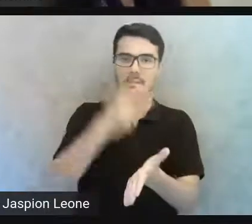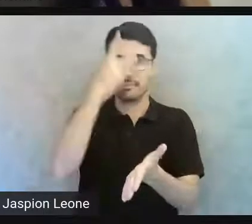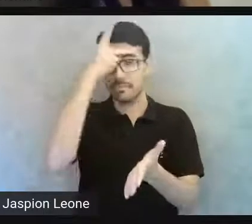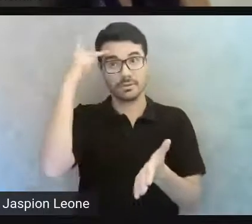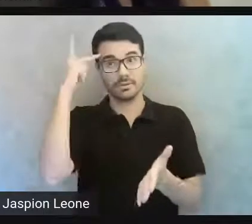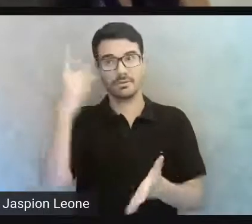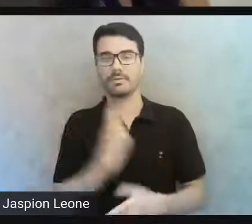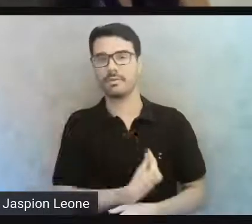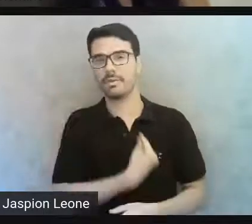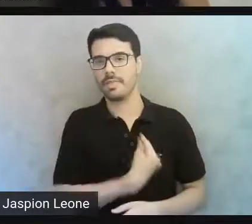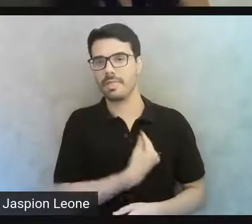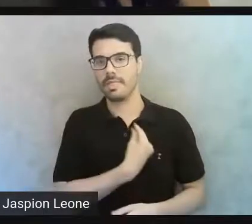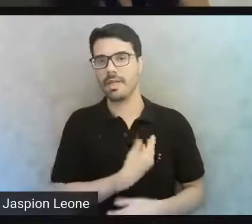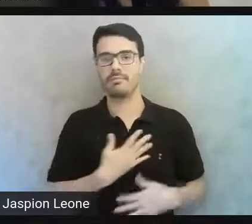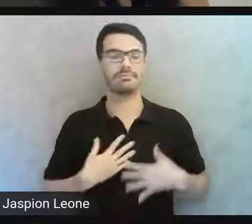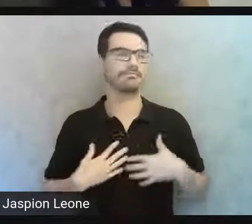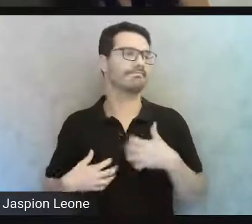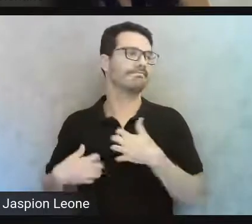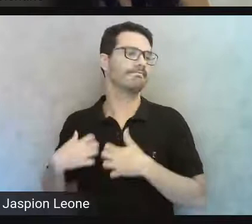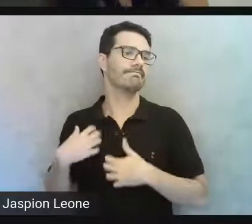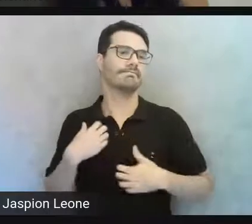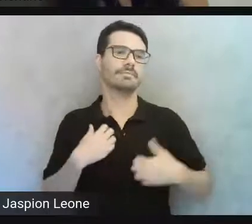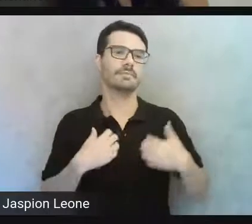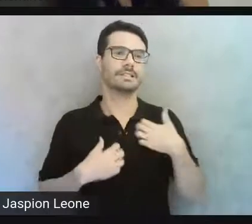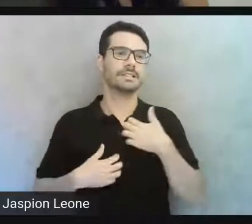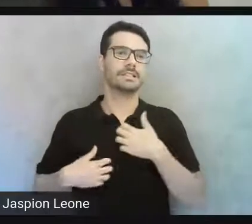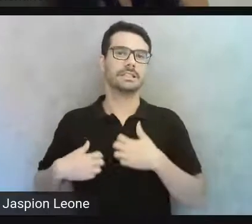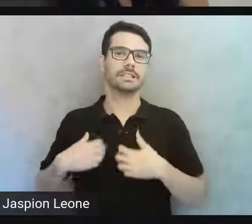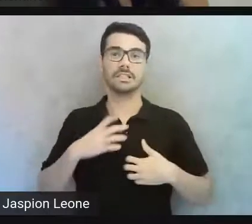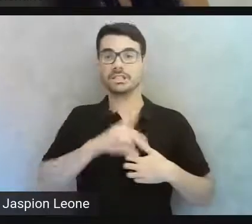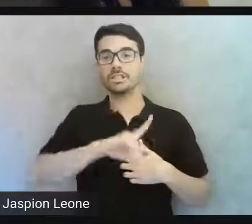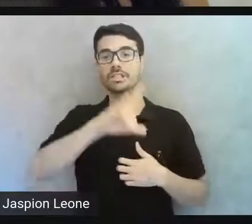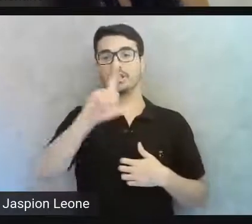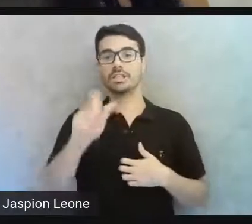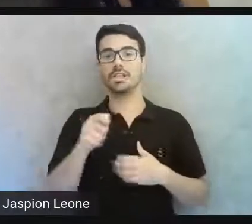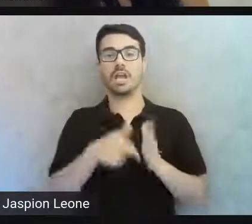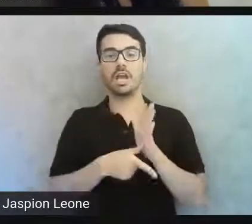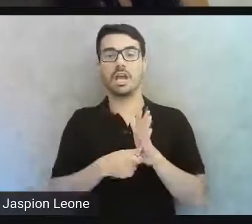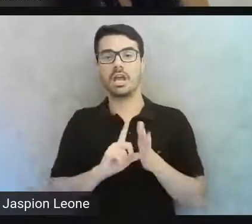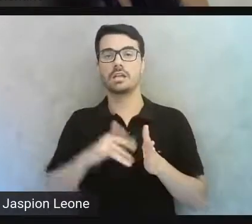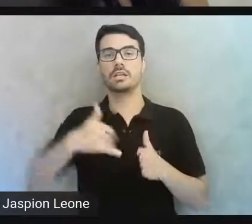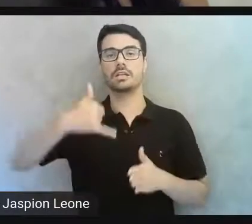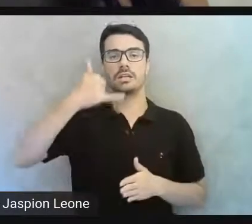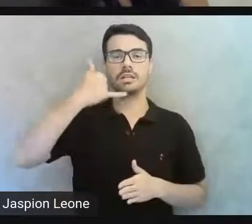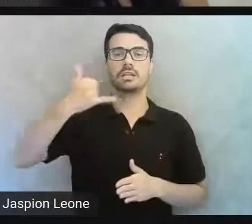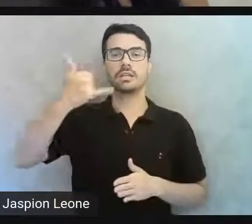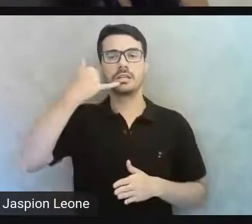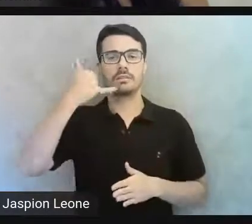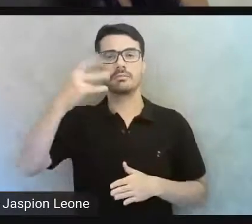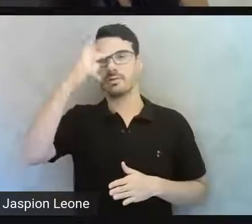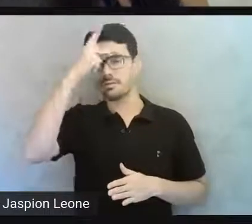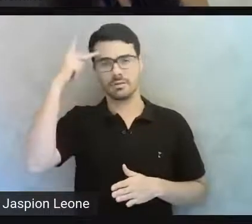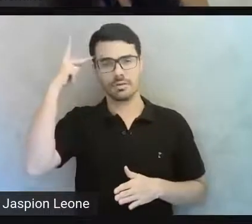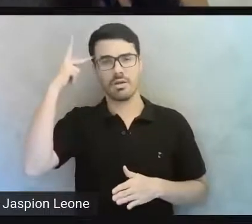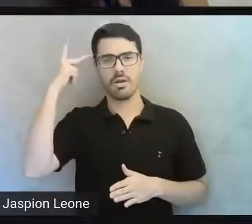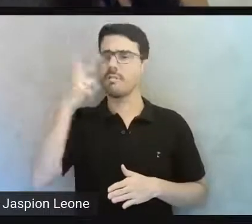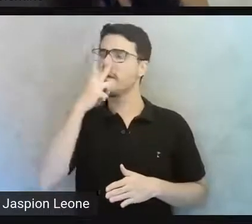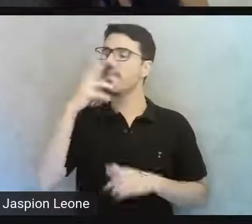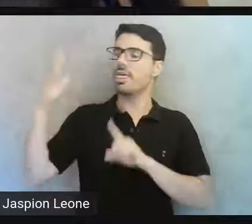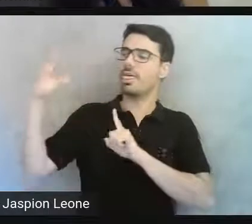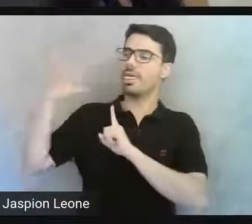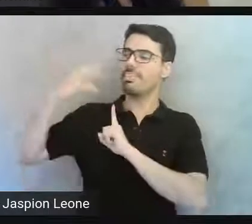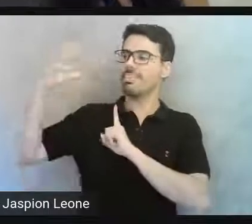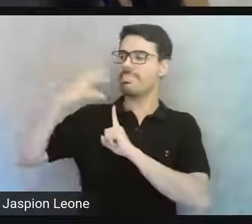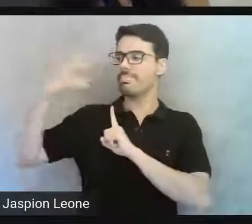vira um inferno, gente. Nos dias posteriores ao pagamento, é tanta ligação, tanta gente cobrando, sabe? Que